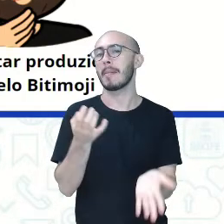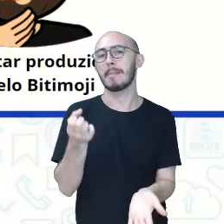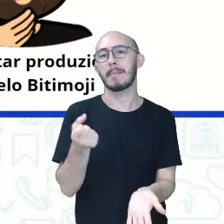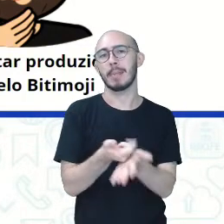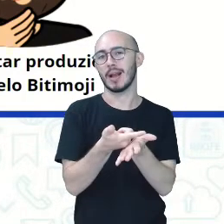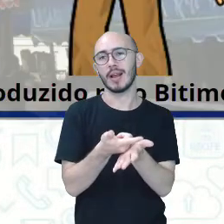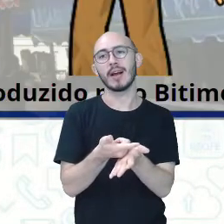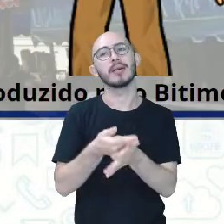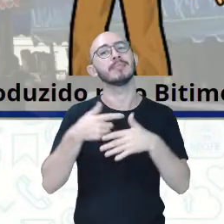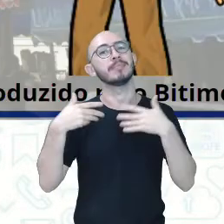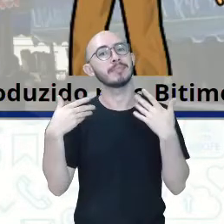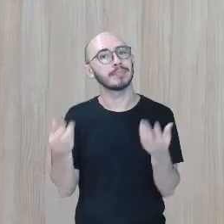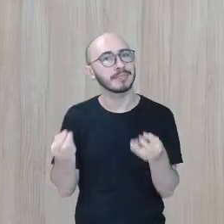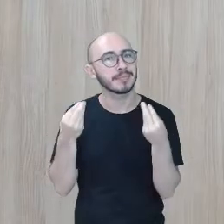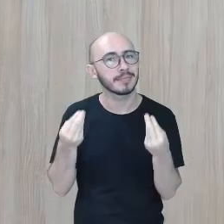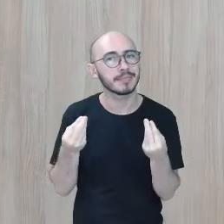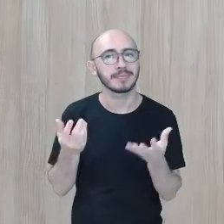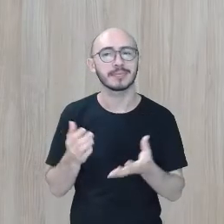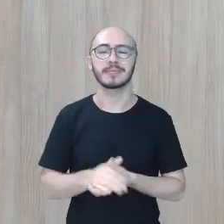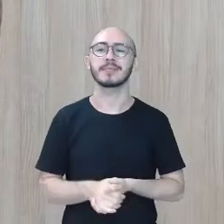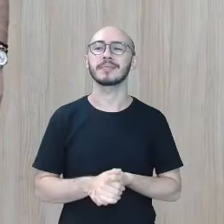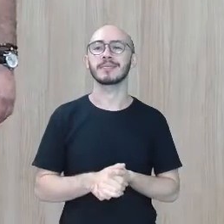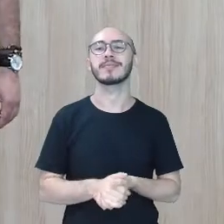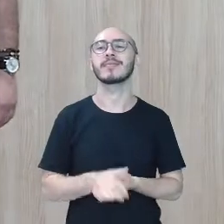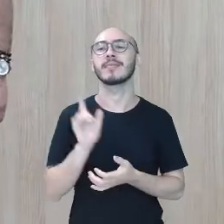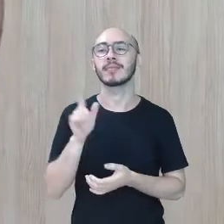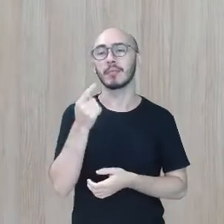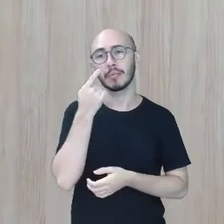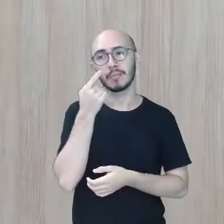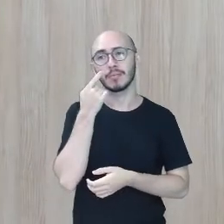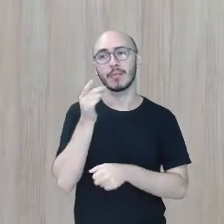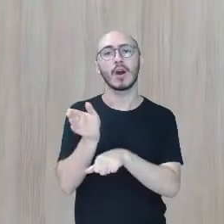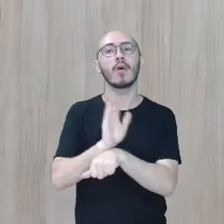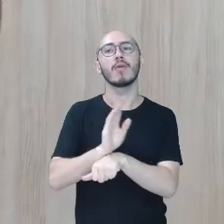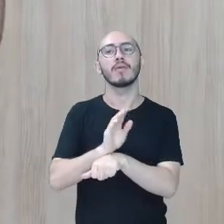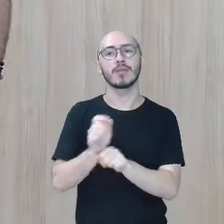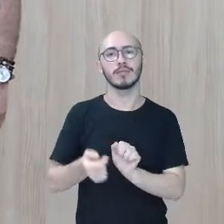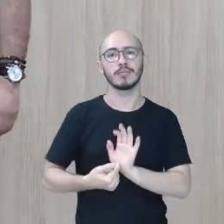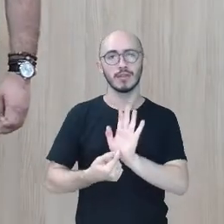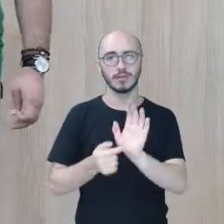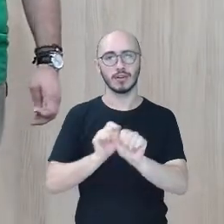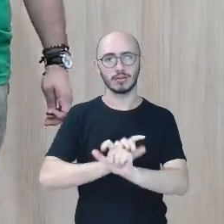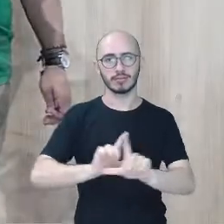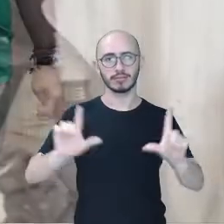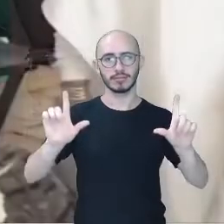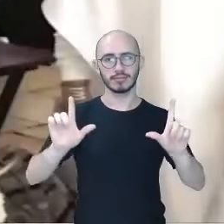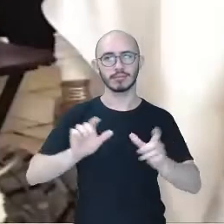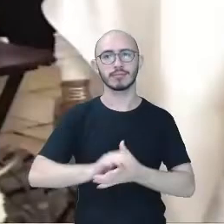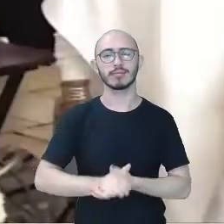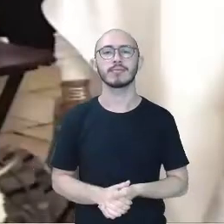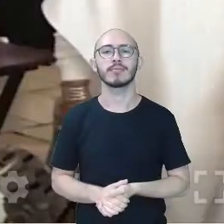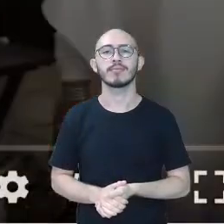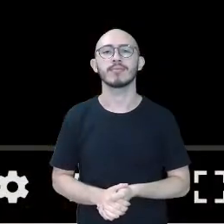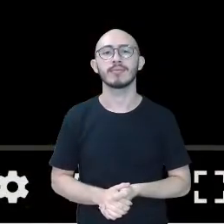Então, a gente vai ver agora um pequeno vídeo aí. Dá-lhe aí, Bia, produção, é